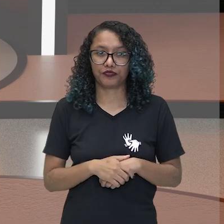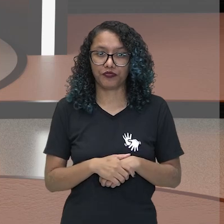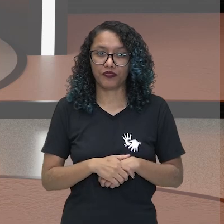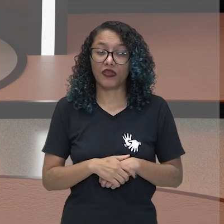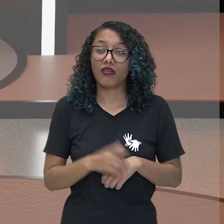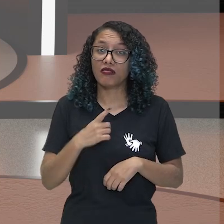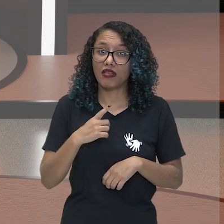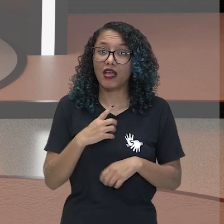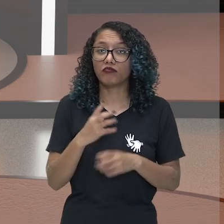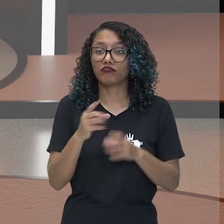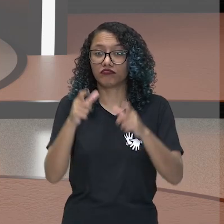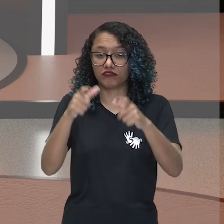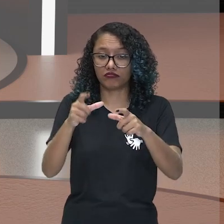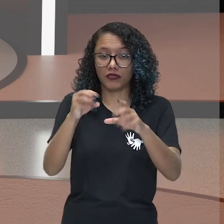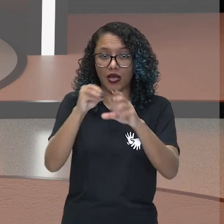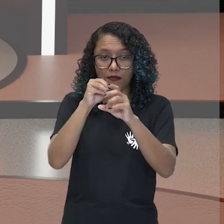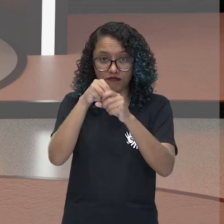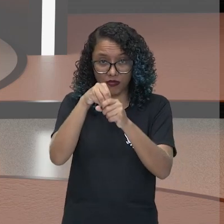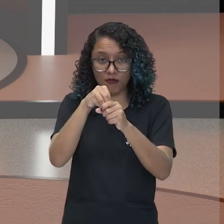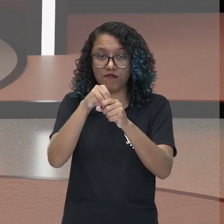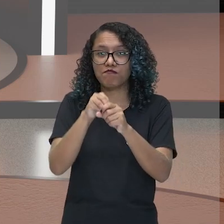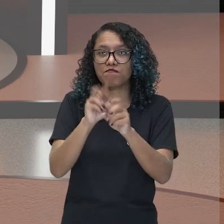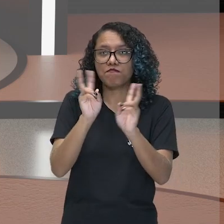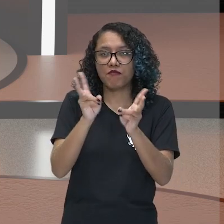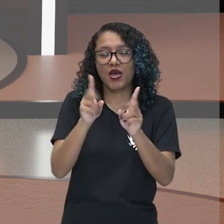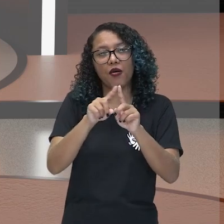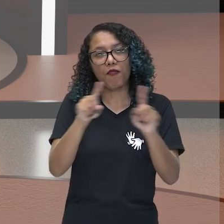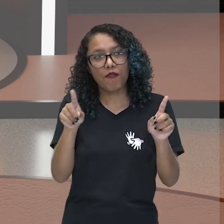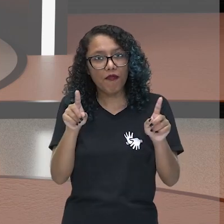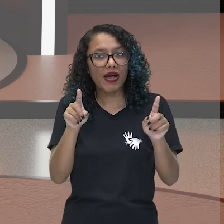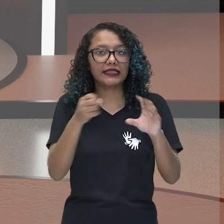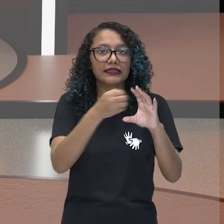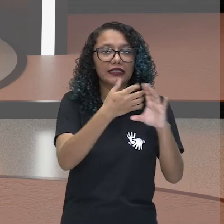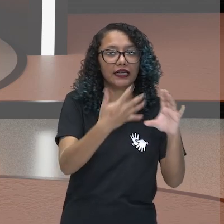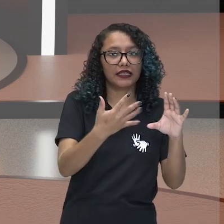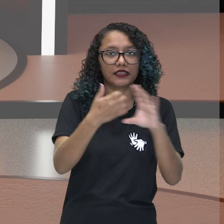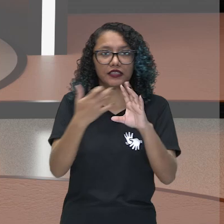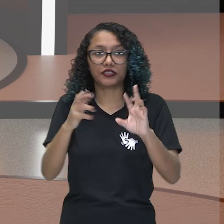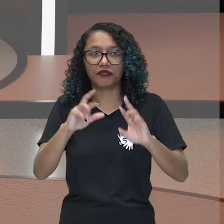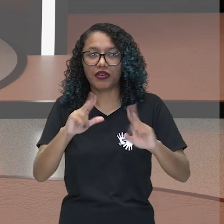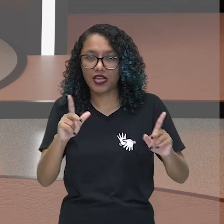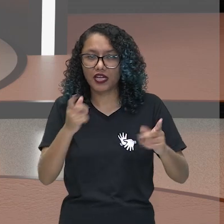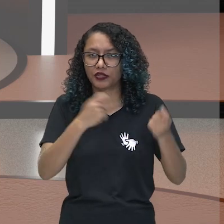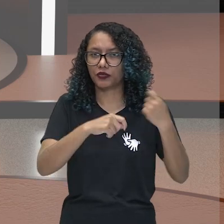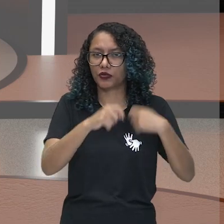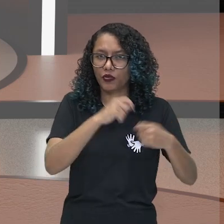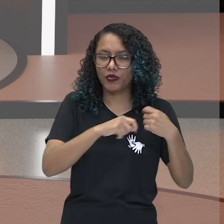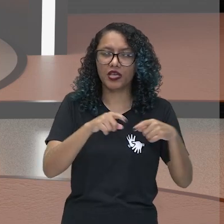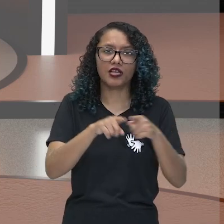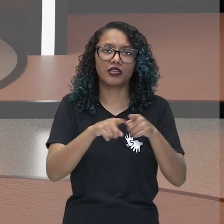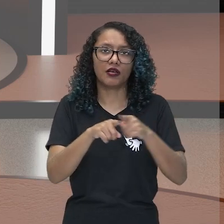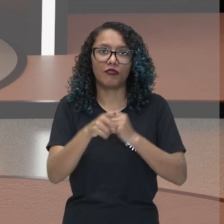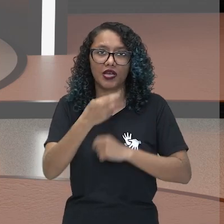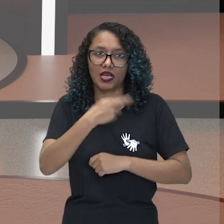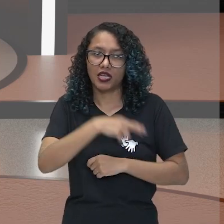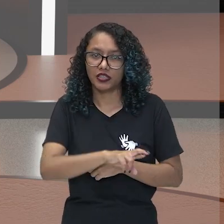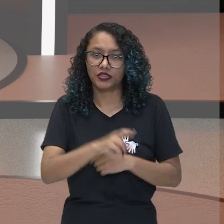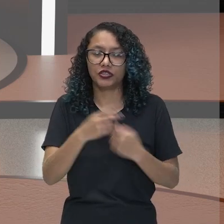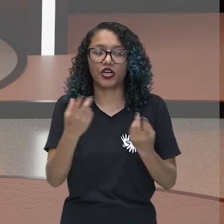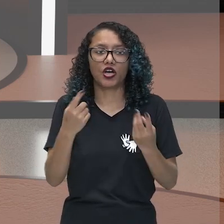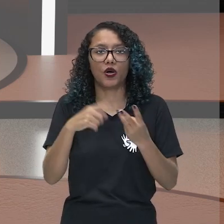mesmo bloco, mas são bem diferentes entre si. Economia, a religião,